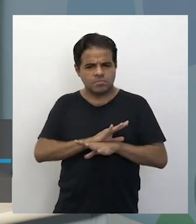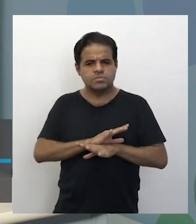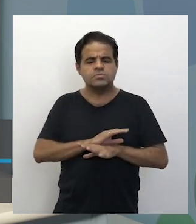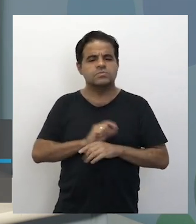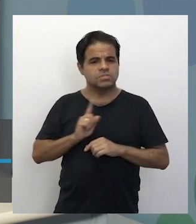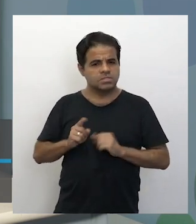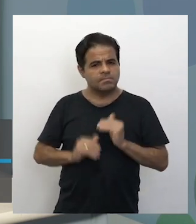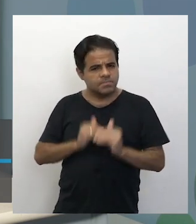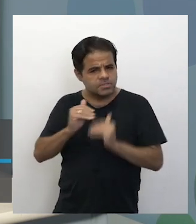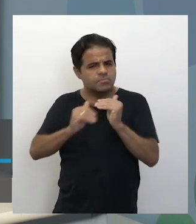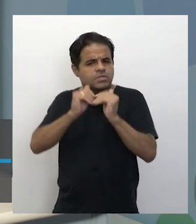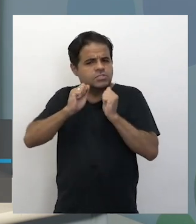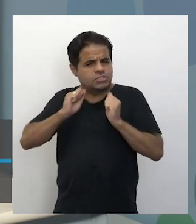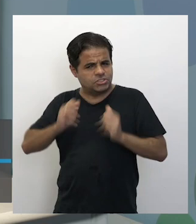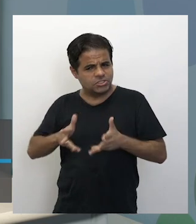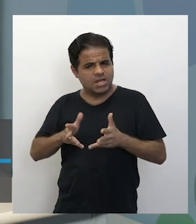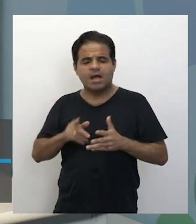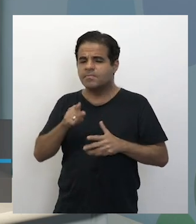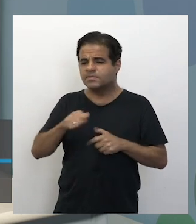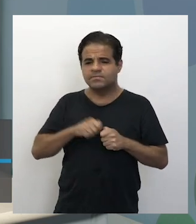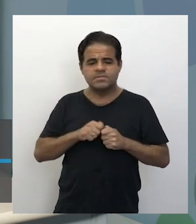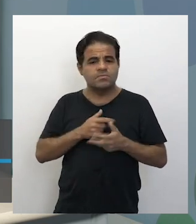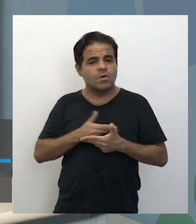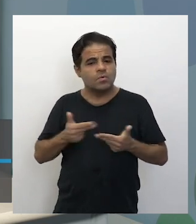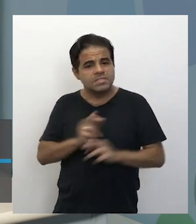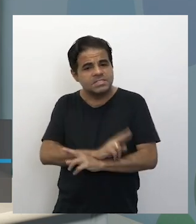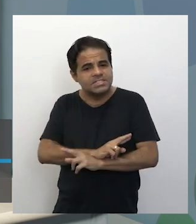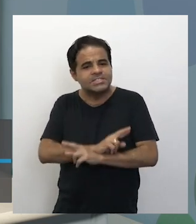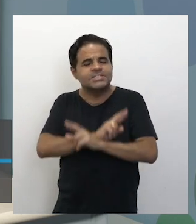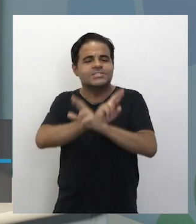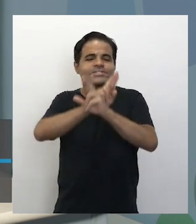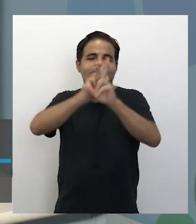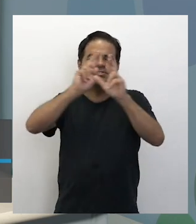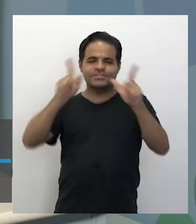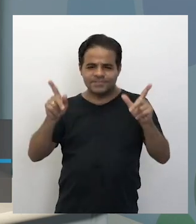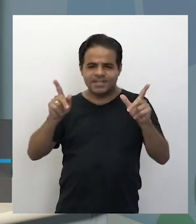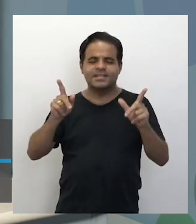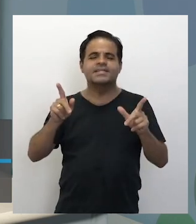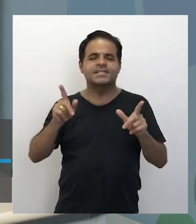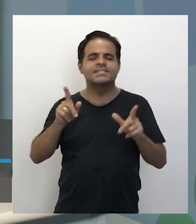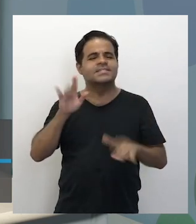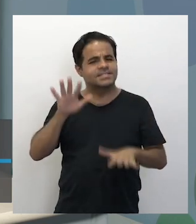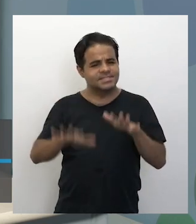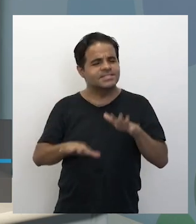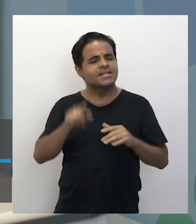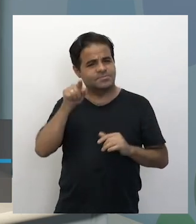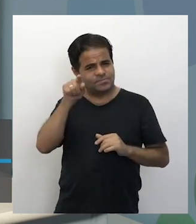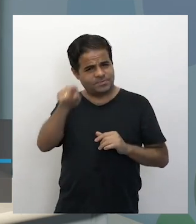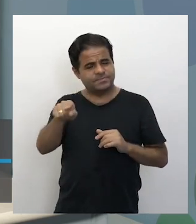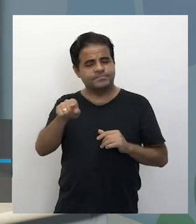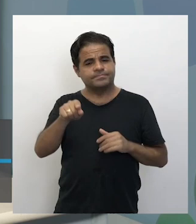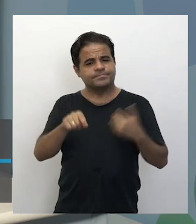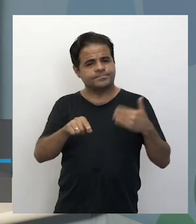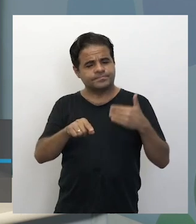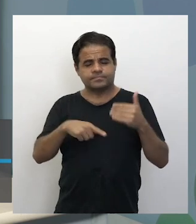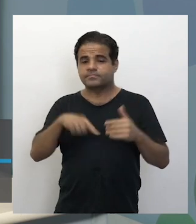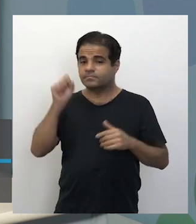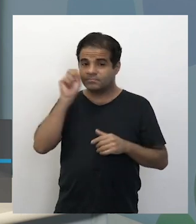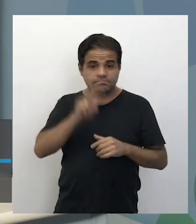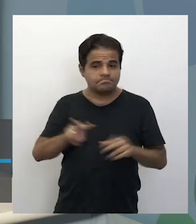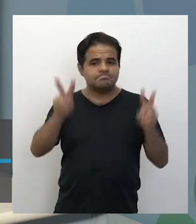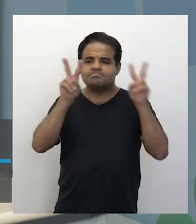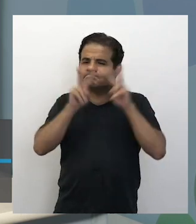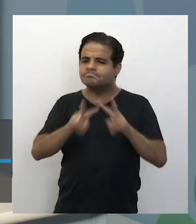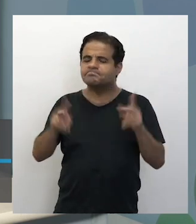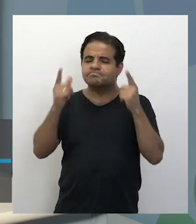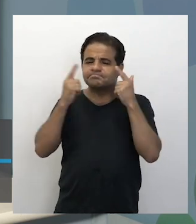esse processo, mas é você fazer algo diferente. E quantas vezes, às vezes, você, tendo um olhar sistêmico,